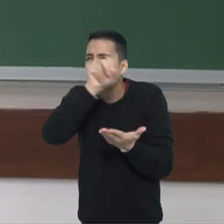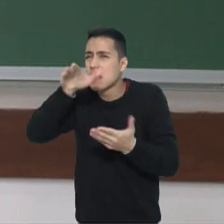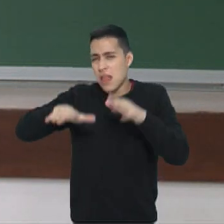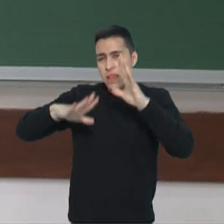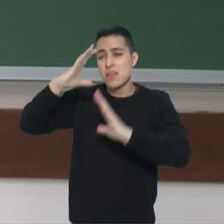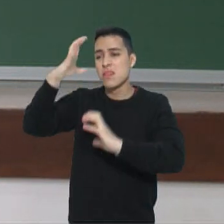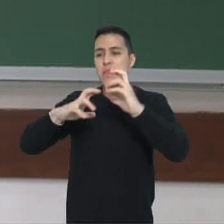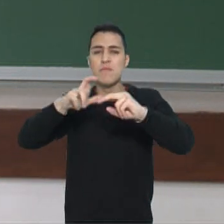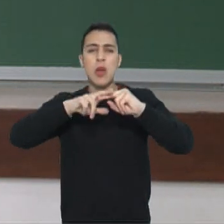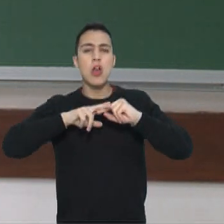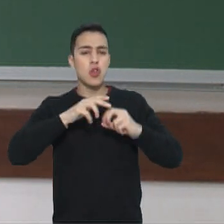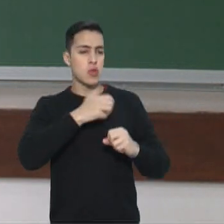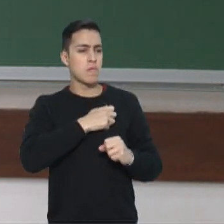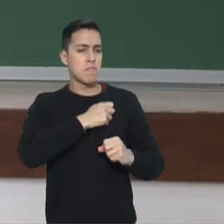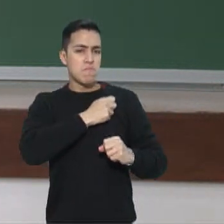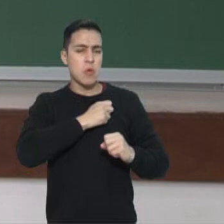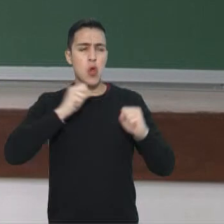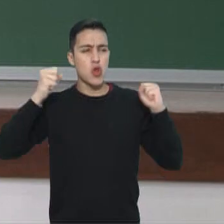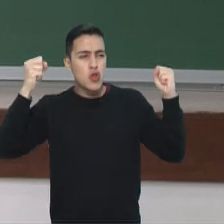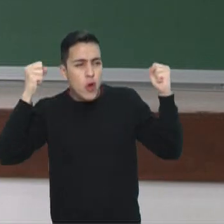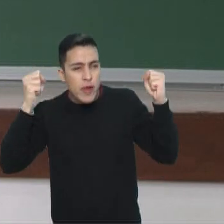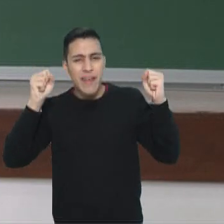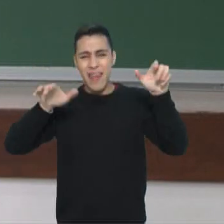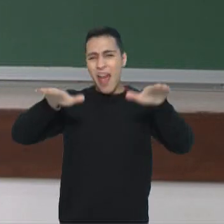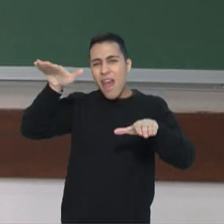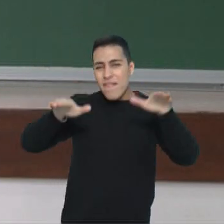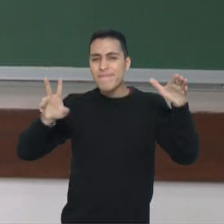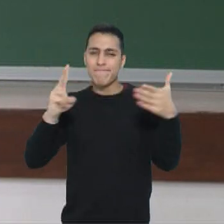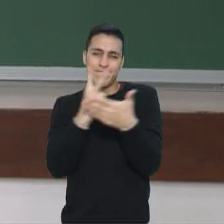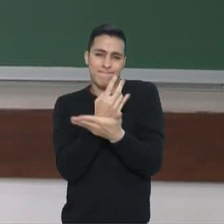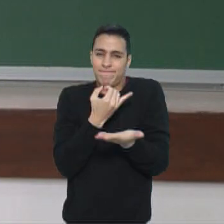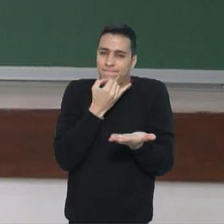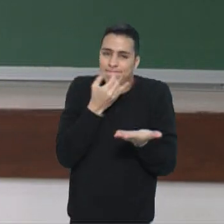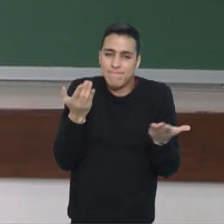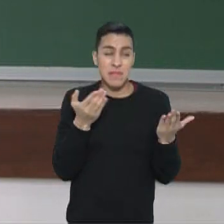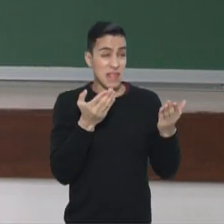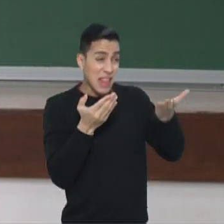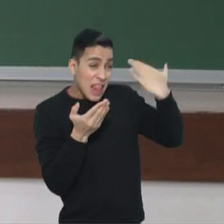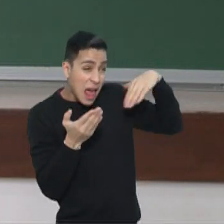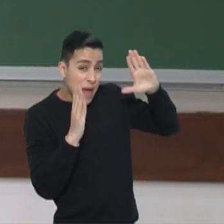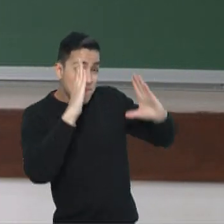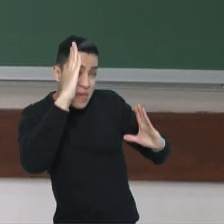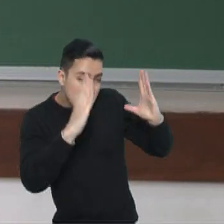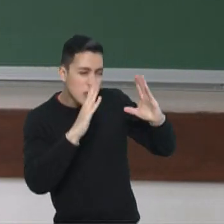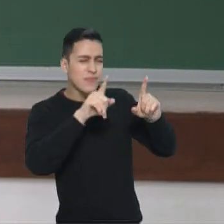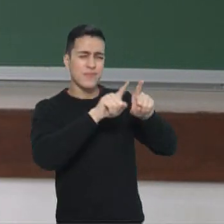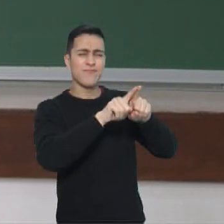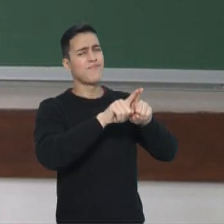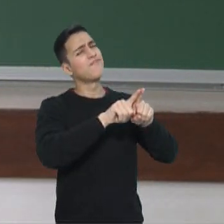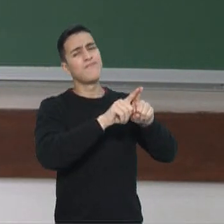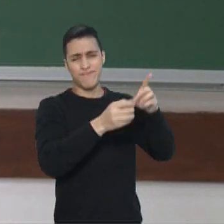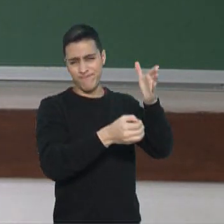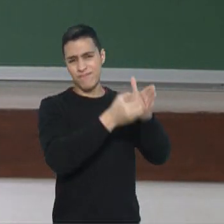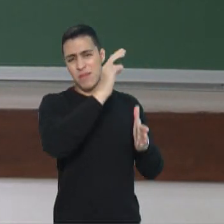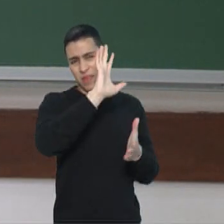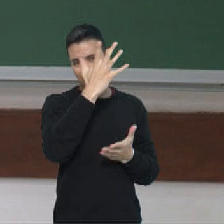muitas brigas de torcedores que acontecem, infelizmente, né? E naquela época também era uma coisa comum,